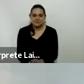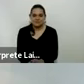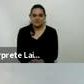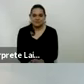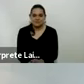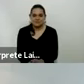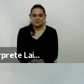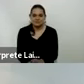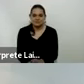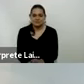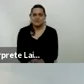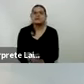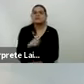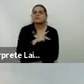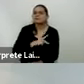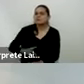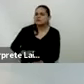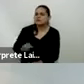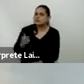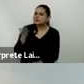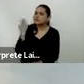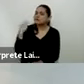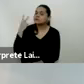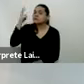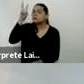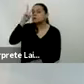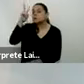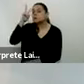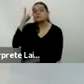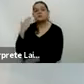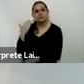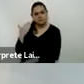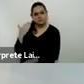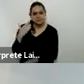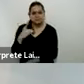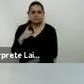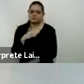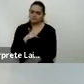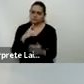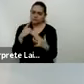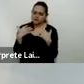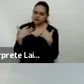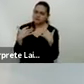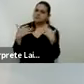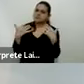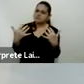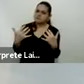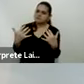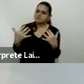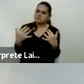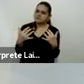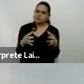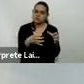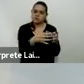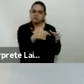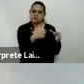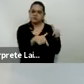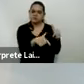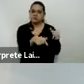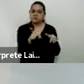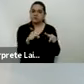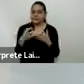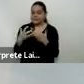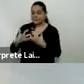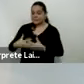Presidente, na última segunda-feira tivemos a assembleia onde os trabalhadores, em relação à campanha salarial Máquinas e Metalurgia, aprovaram